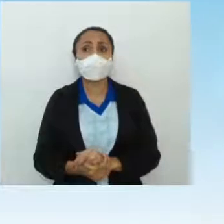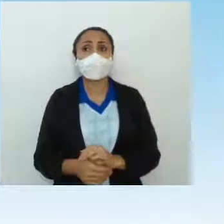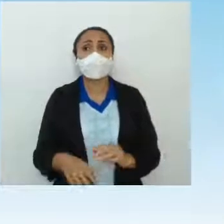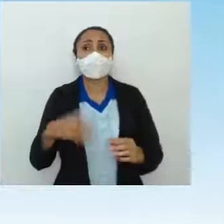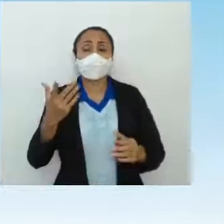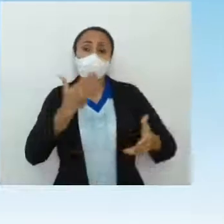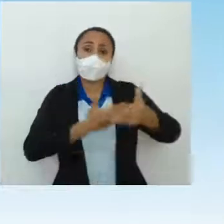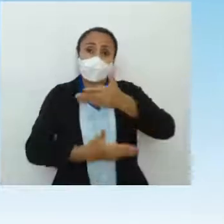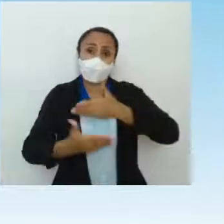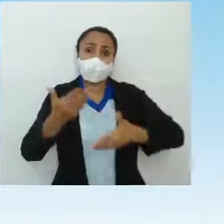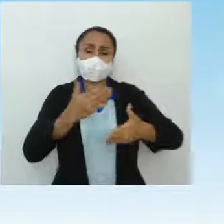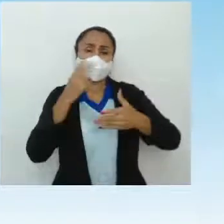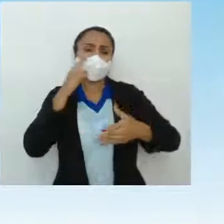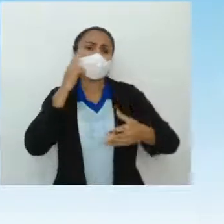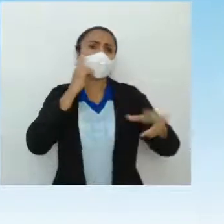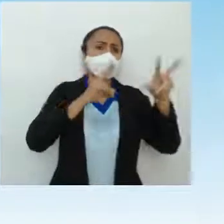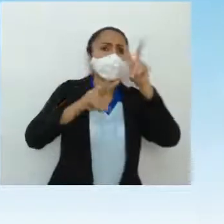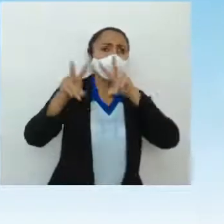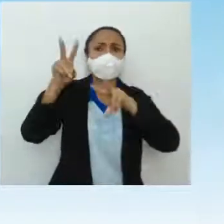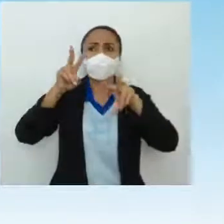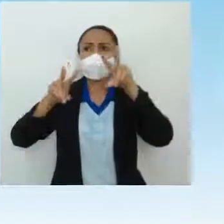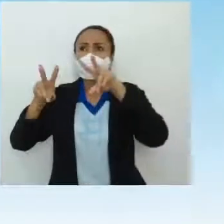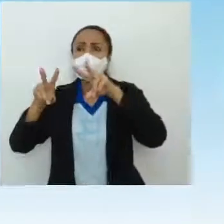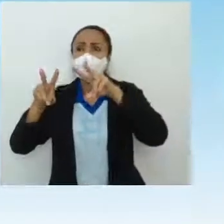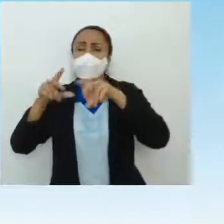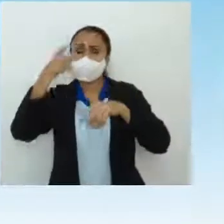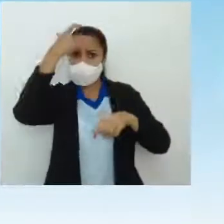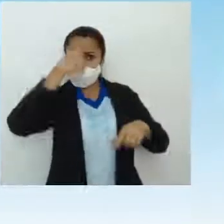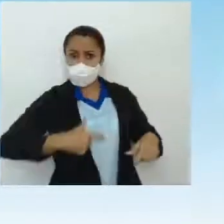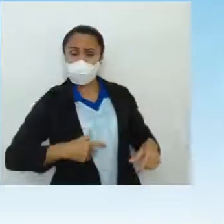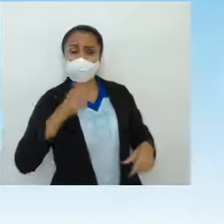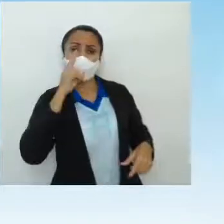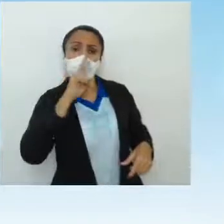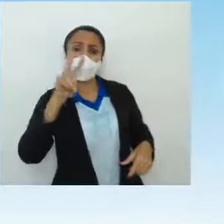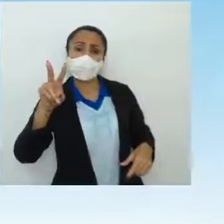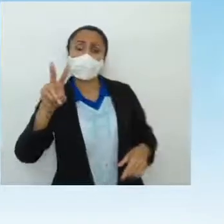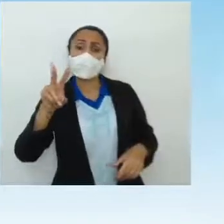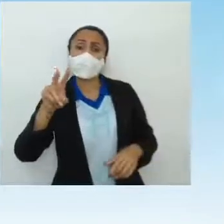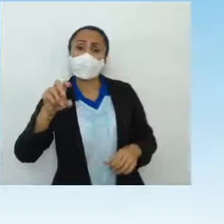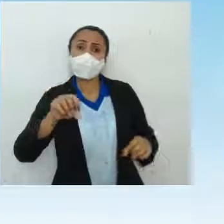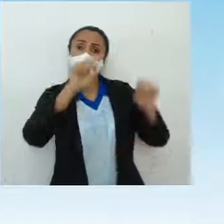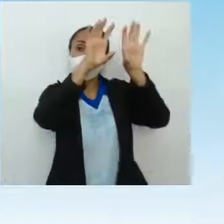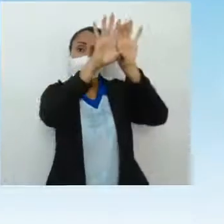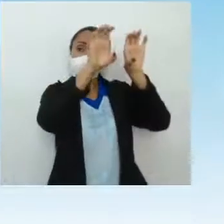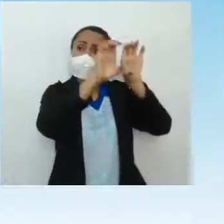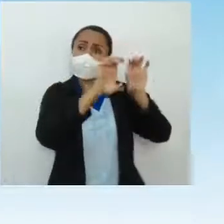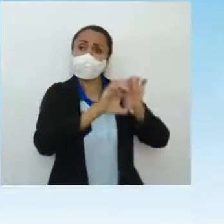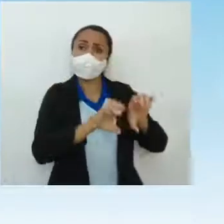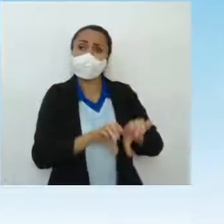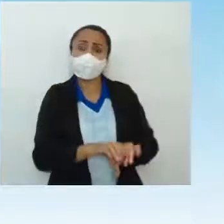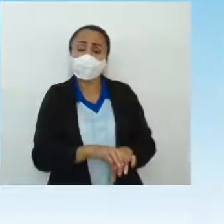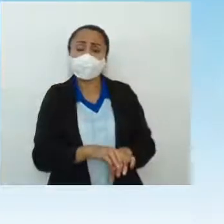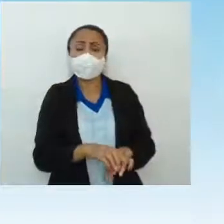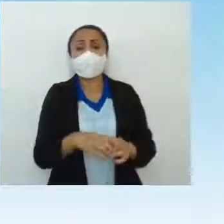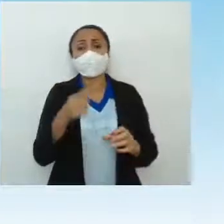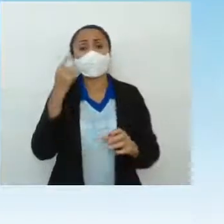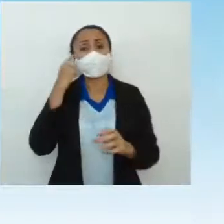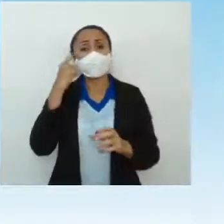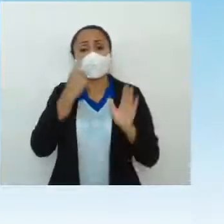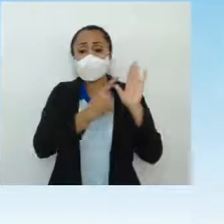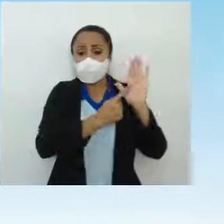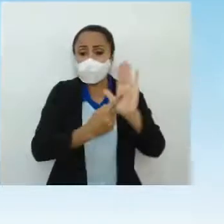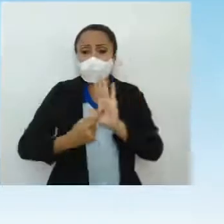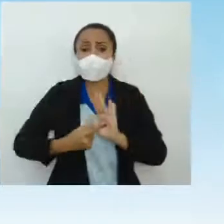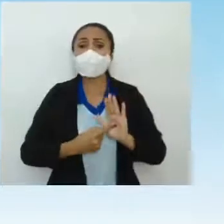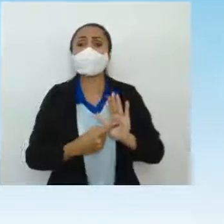o que é visto pelo observador e uma estrutura que vai estar ali para se apresentar, que